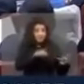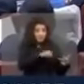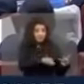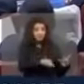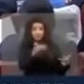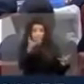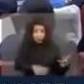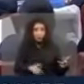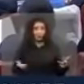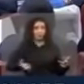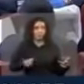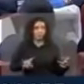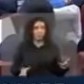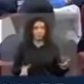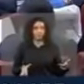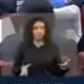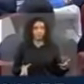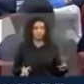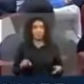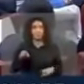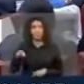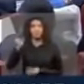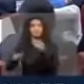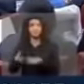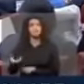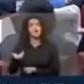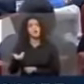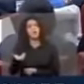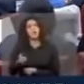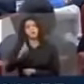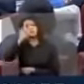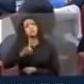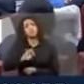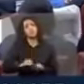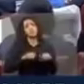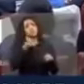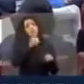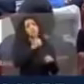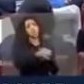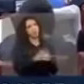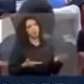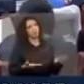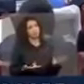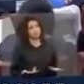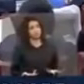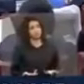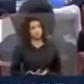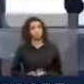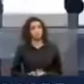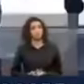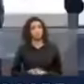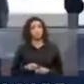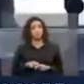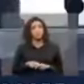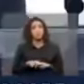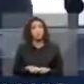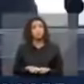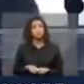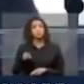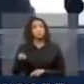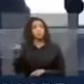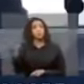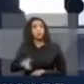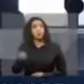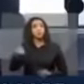cujos direitos os ativistas alegam defender. Desse modo, para escapar desse debate moral